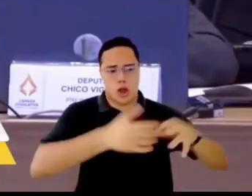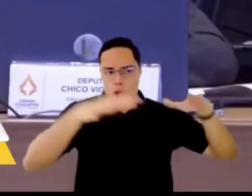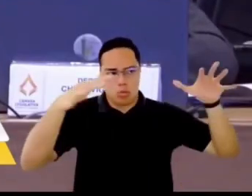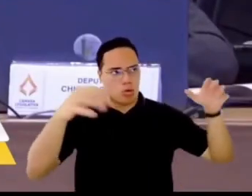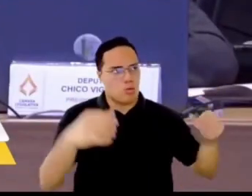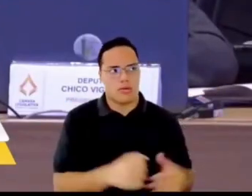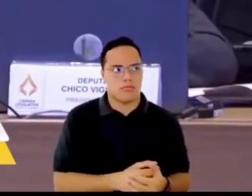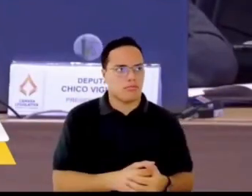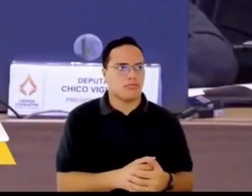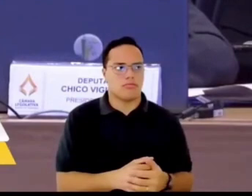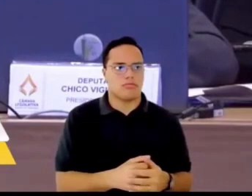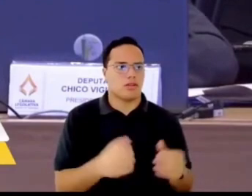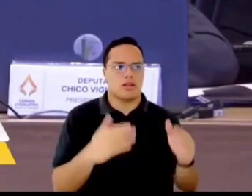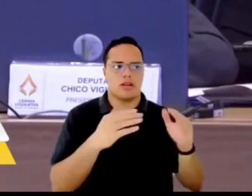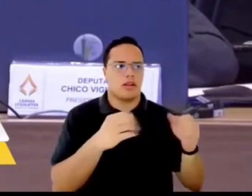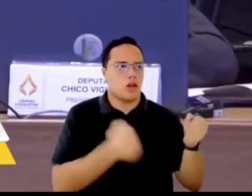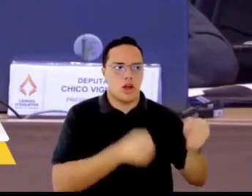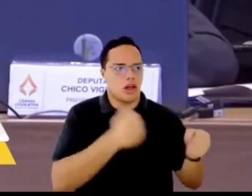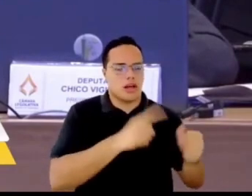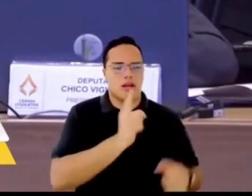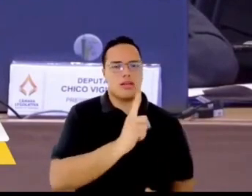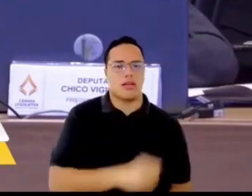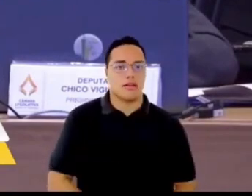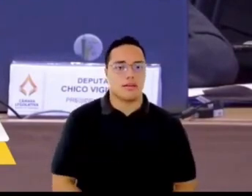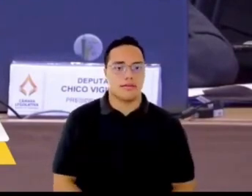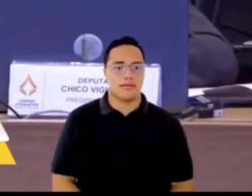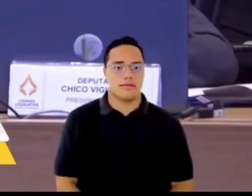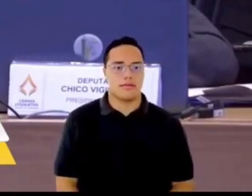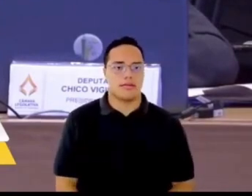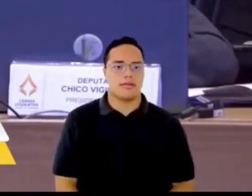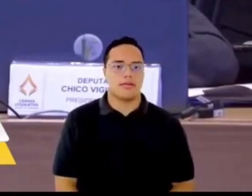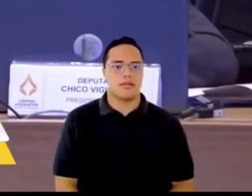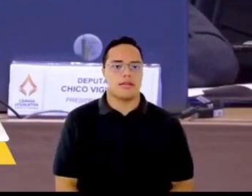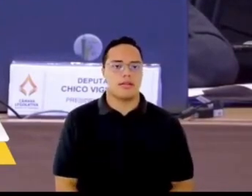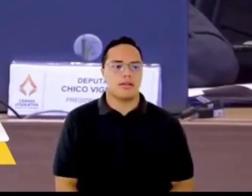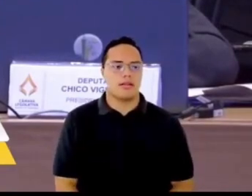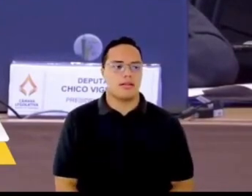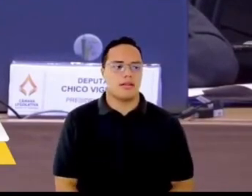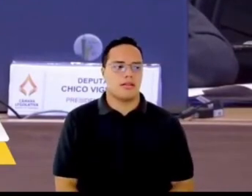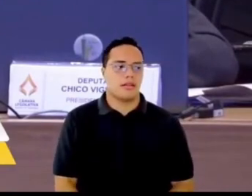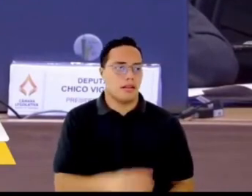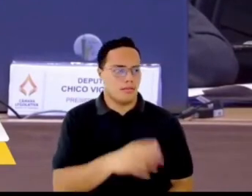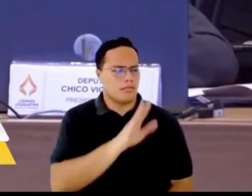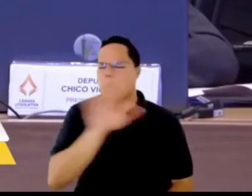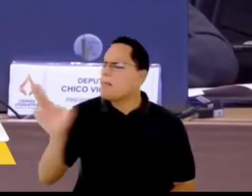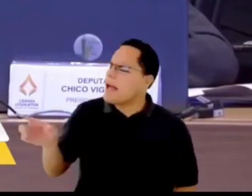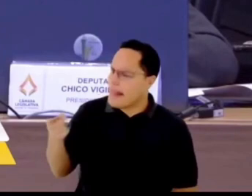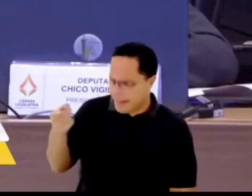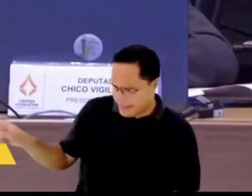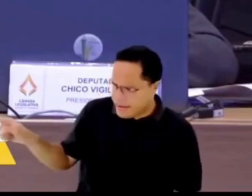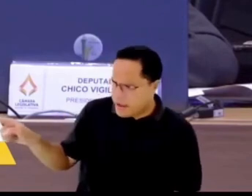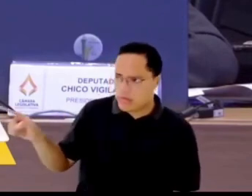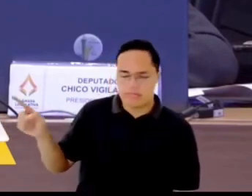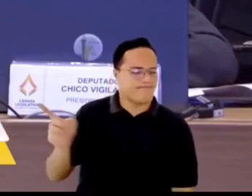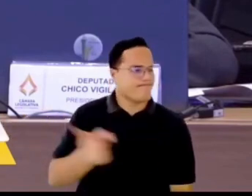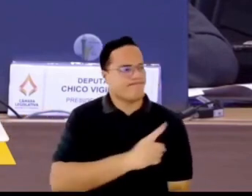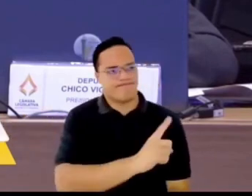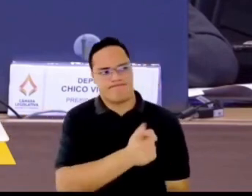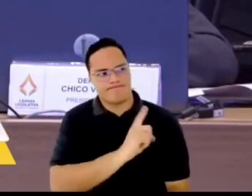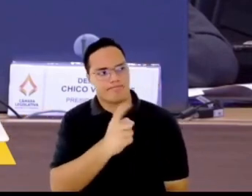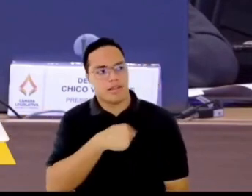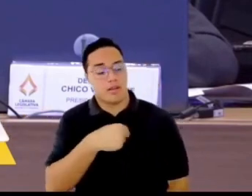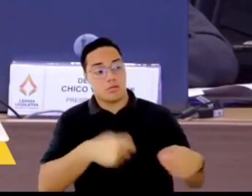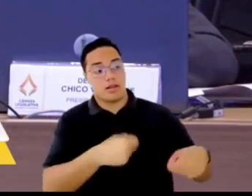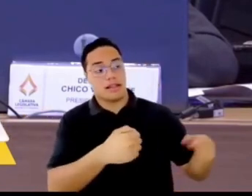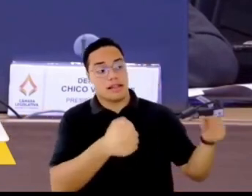desceu. Então o senhor teve que deixá-lo na rodoviária? Eu tive que ir com ele até um telefone público na Asa Norte. E